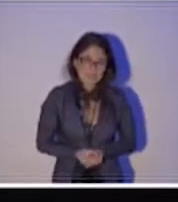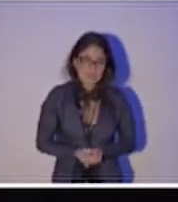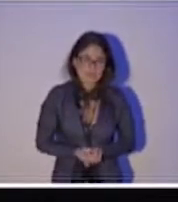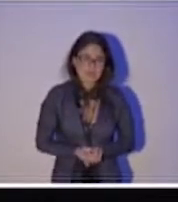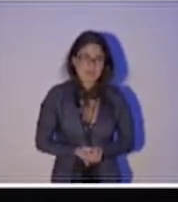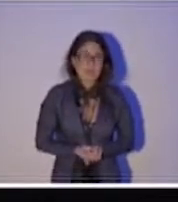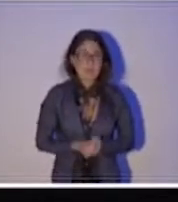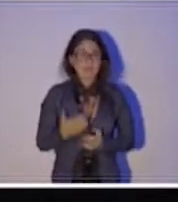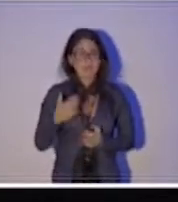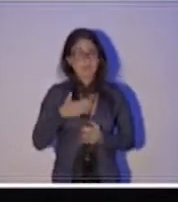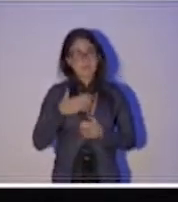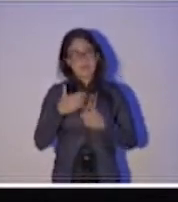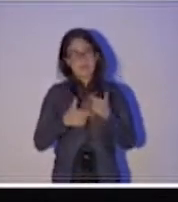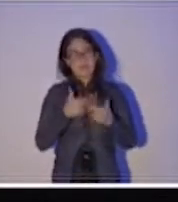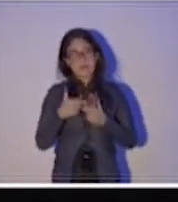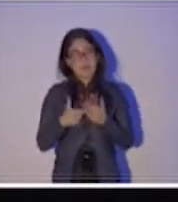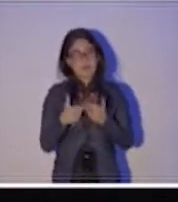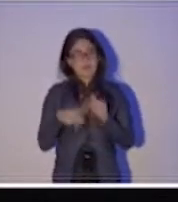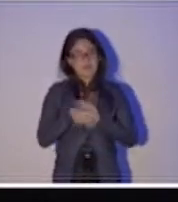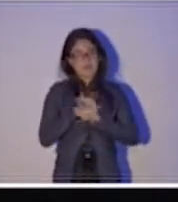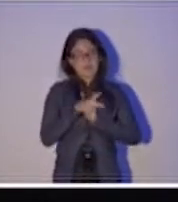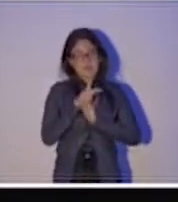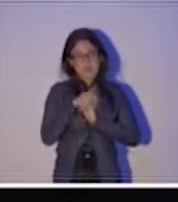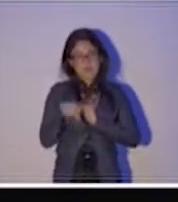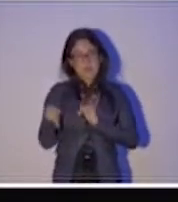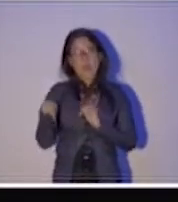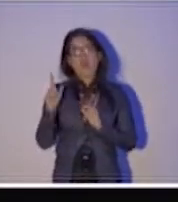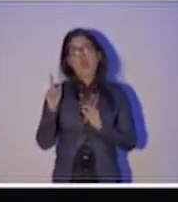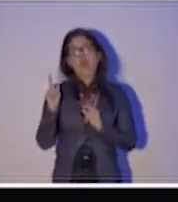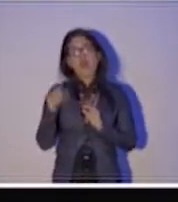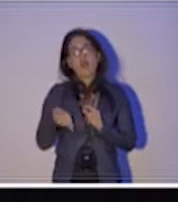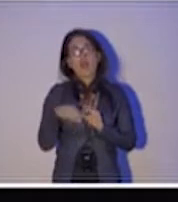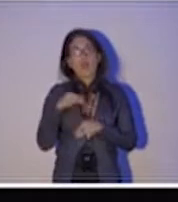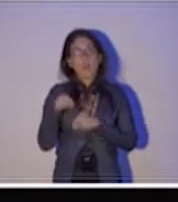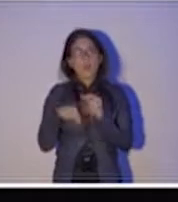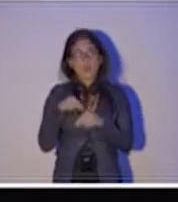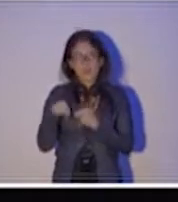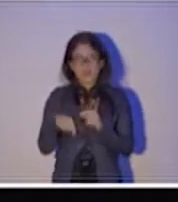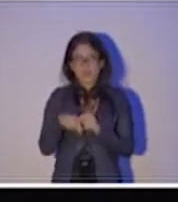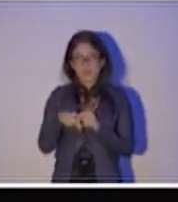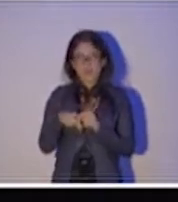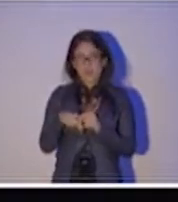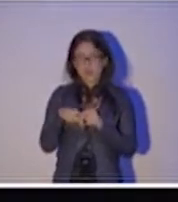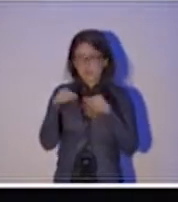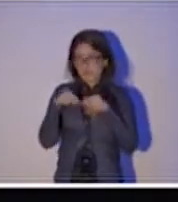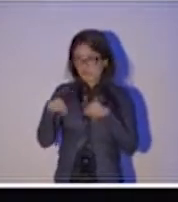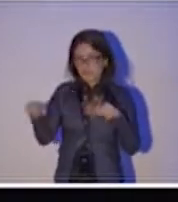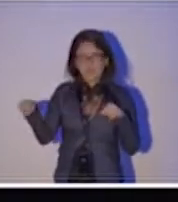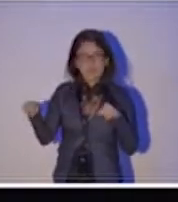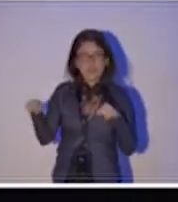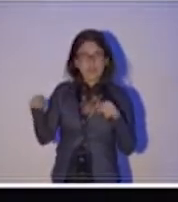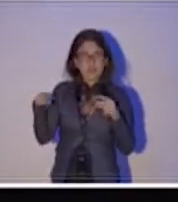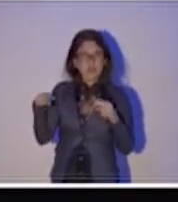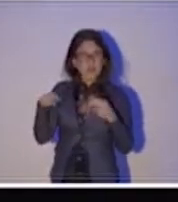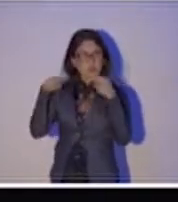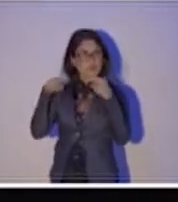Parte do meu trabalho como professor é garantir que vocês... Contato visual aqui comigo, pessoal.